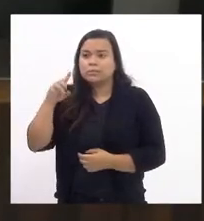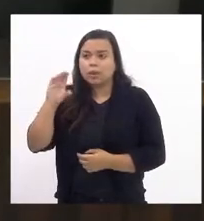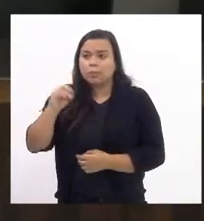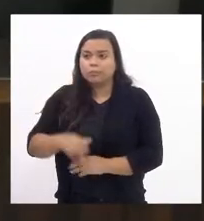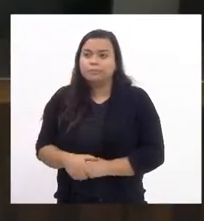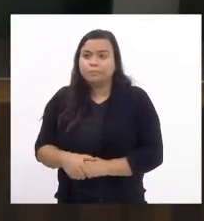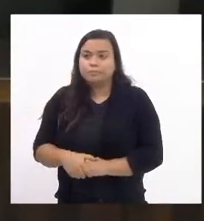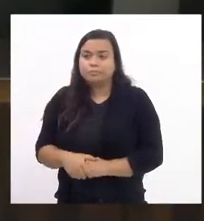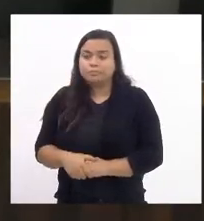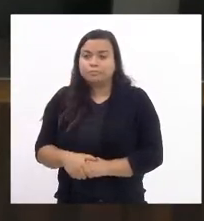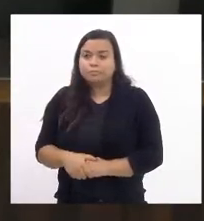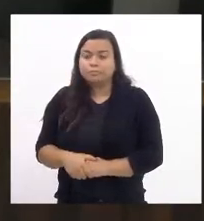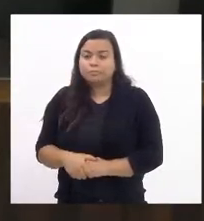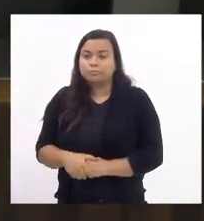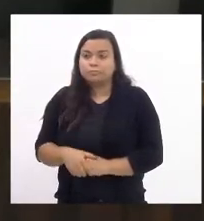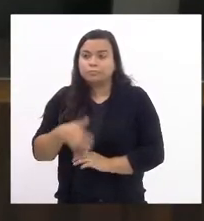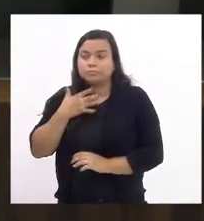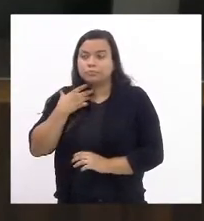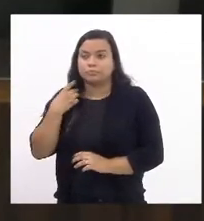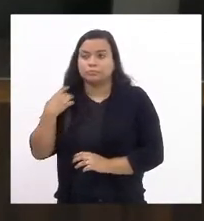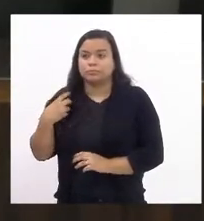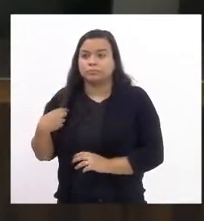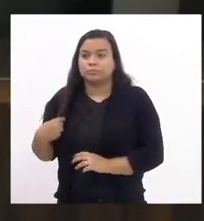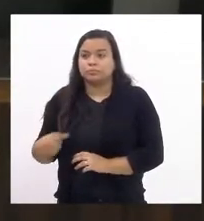Deputado Brazão.